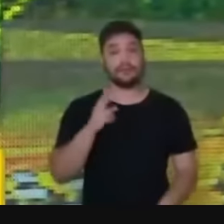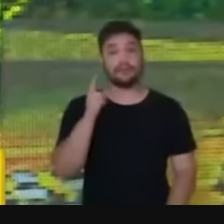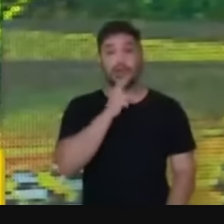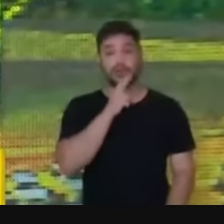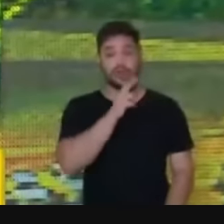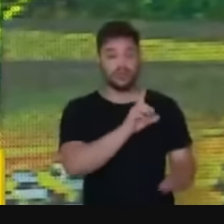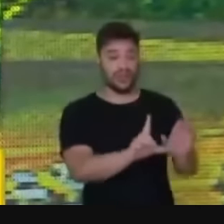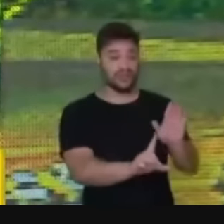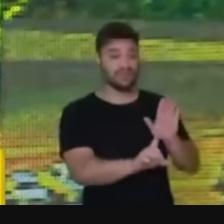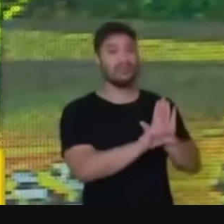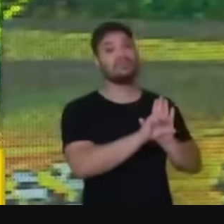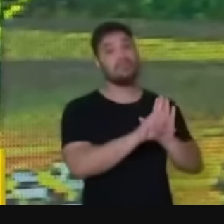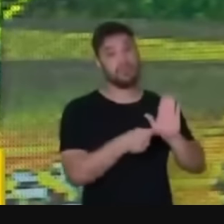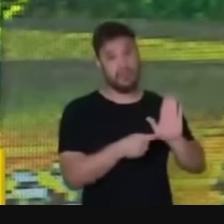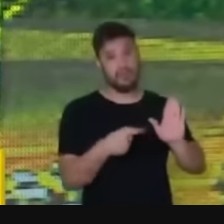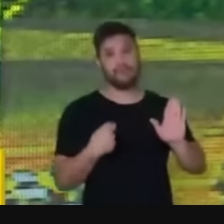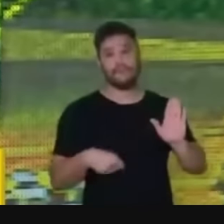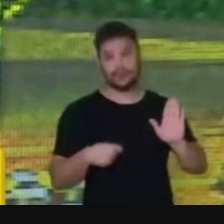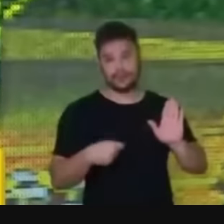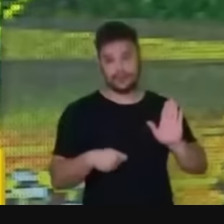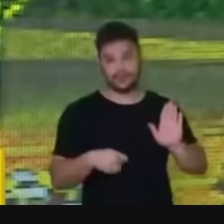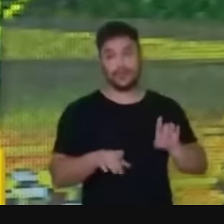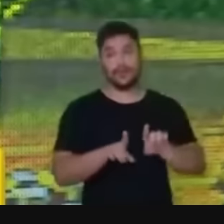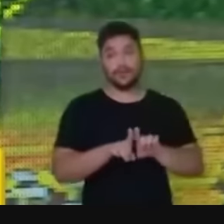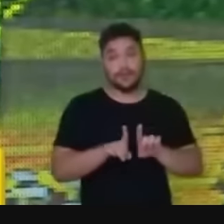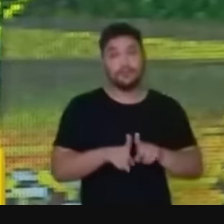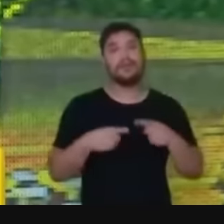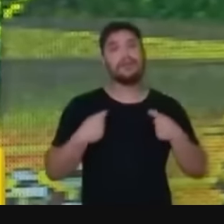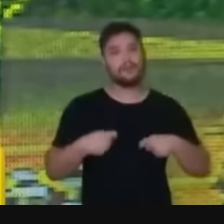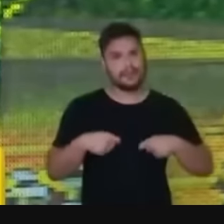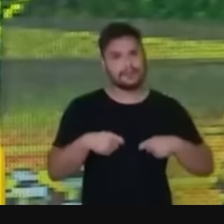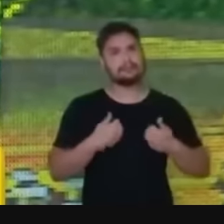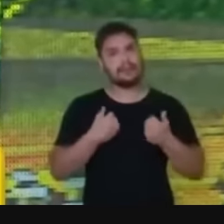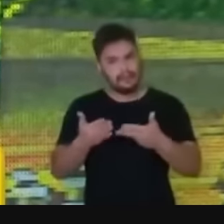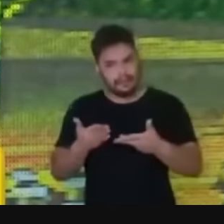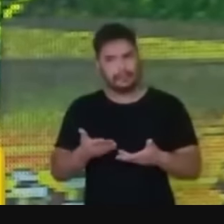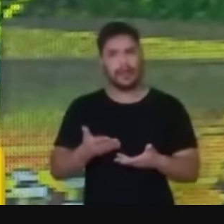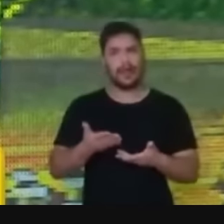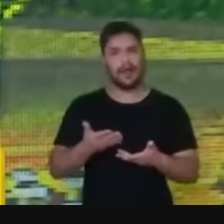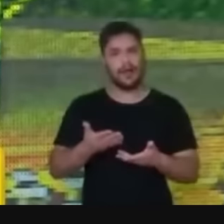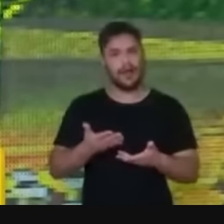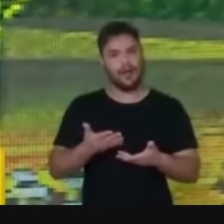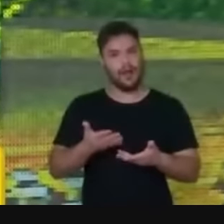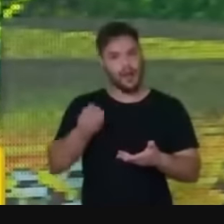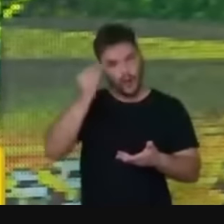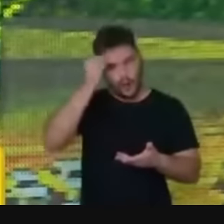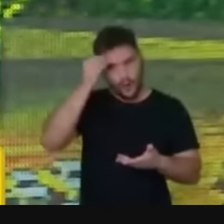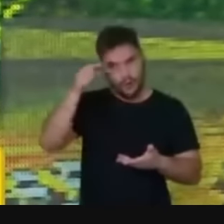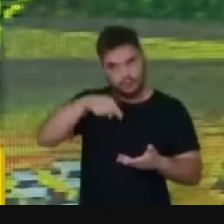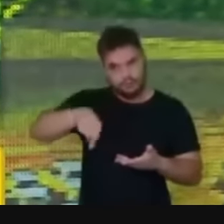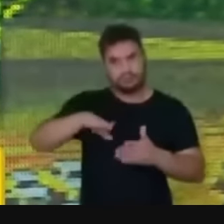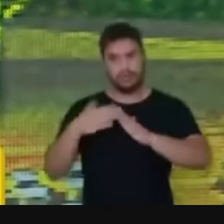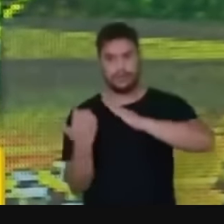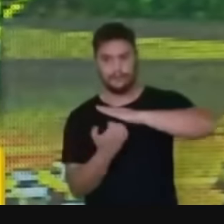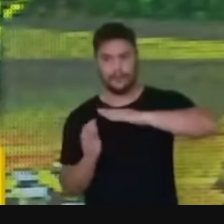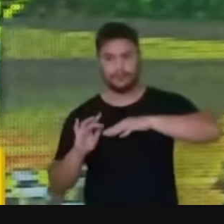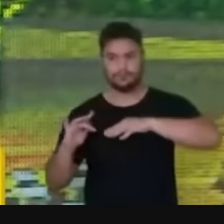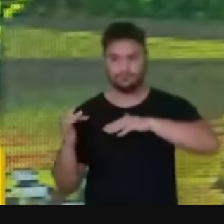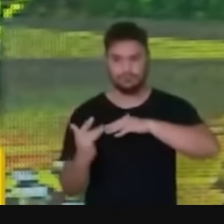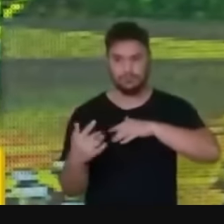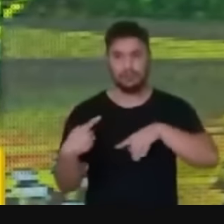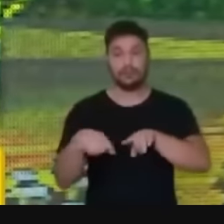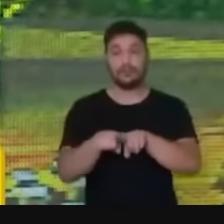regulamentação e a inexistente responsabilização das plataformas, somadas à falta